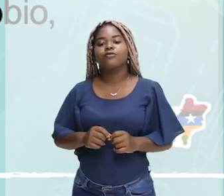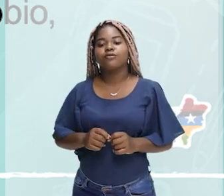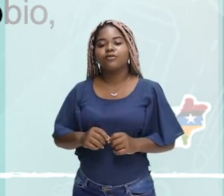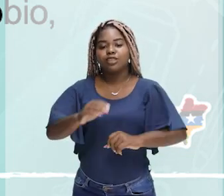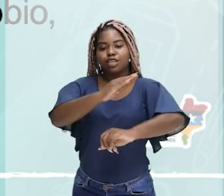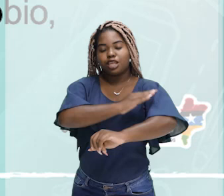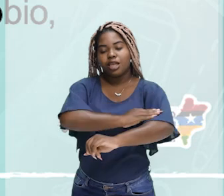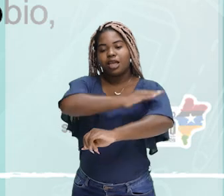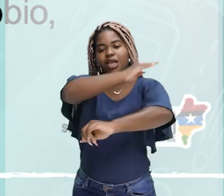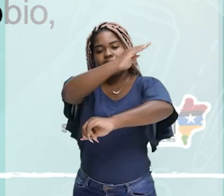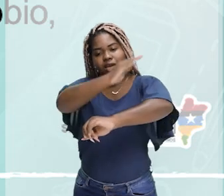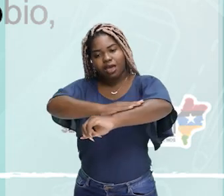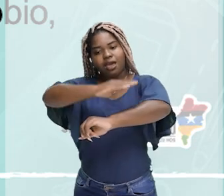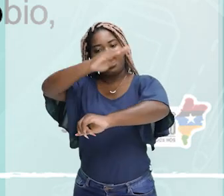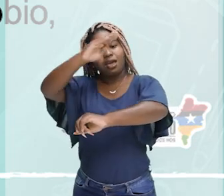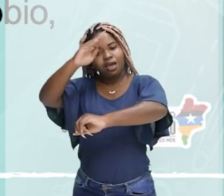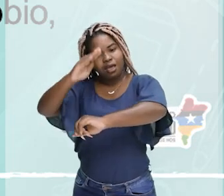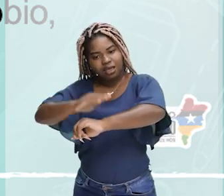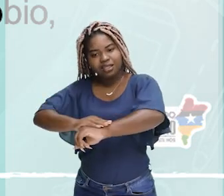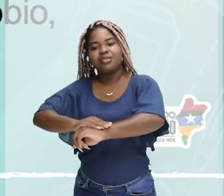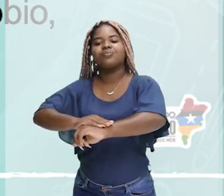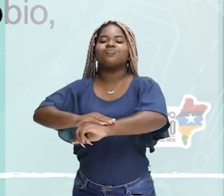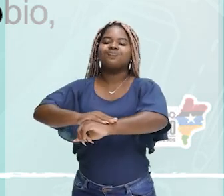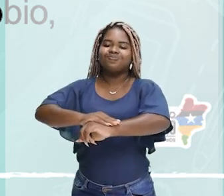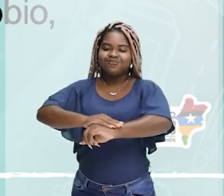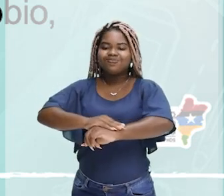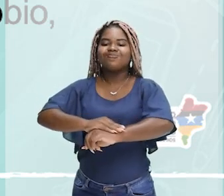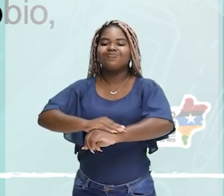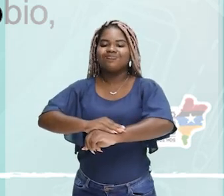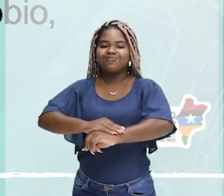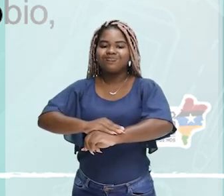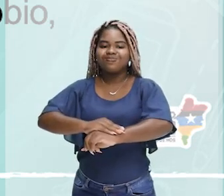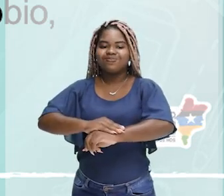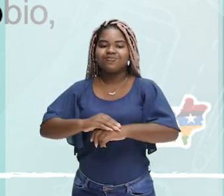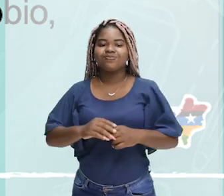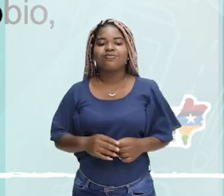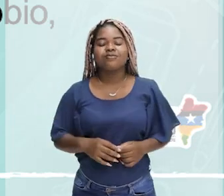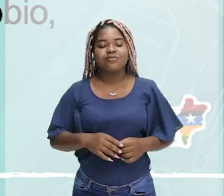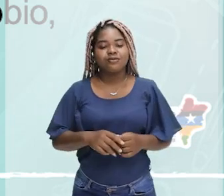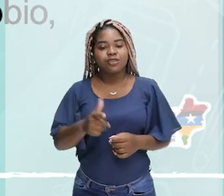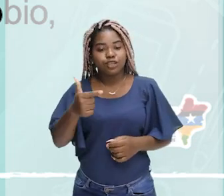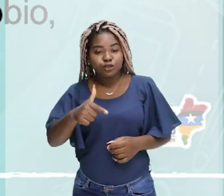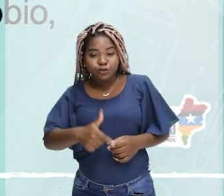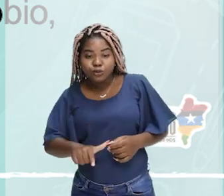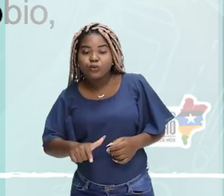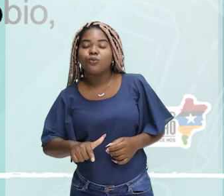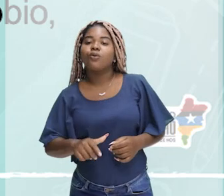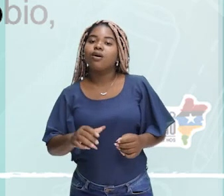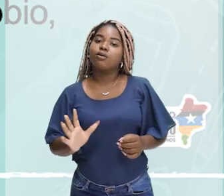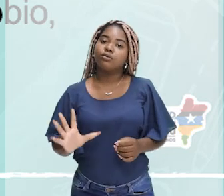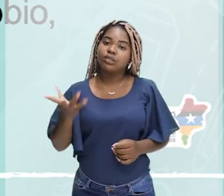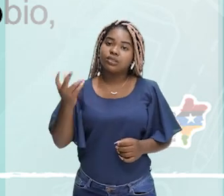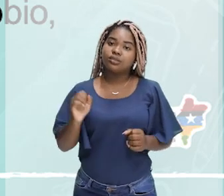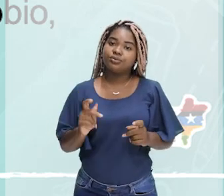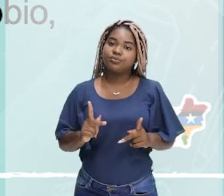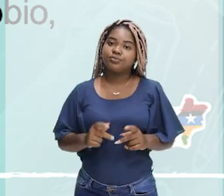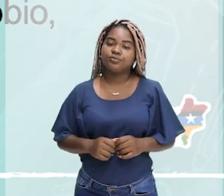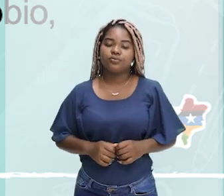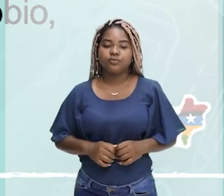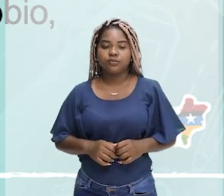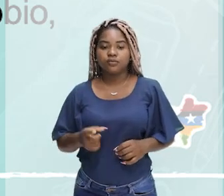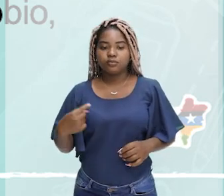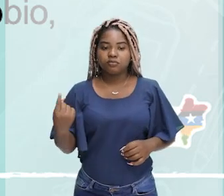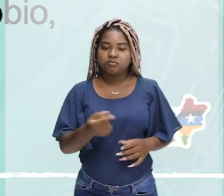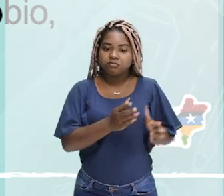agentes exógenos, tá? Na modelagem do relevo, foi e é intensa e ainda continua ocorrendo, tá certo? Ou seja, o